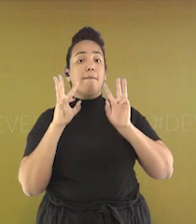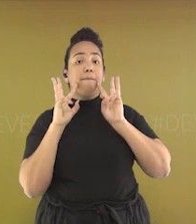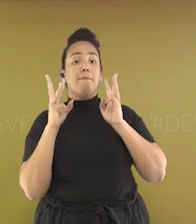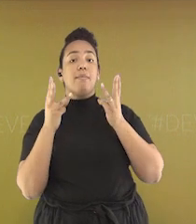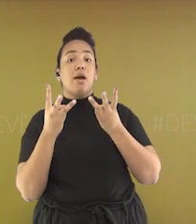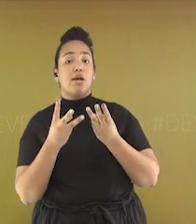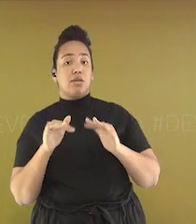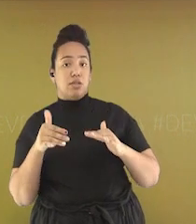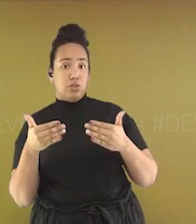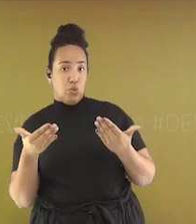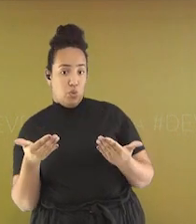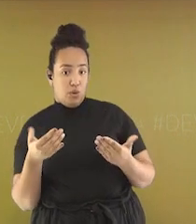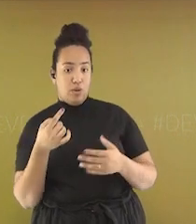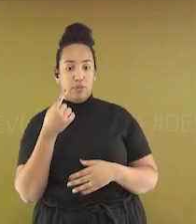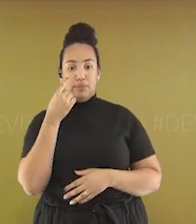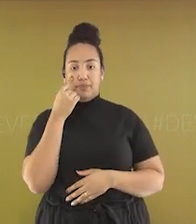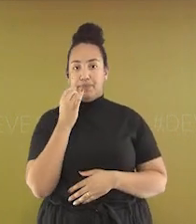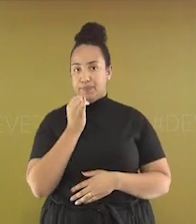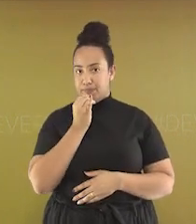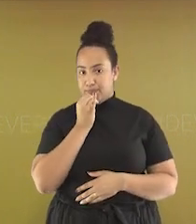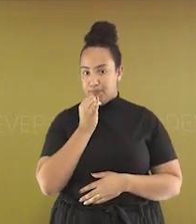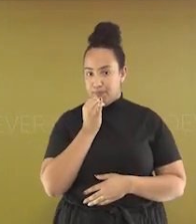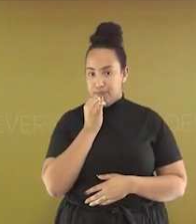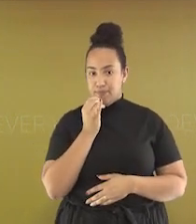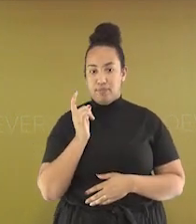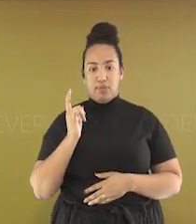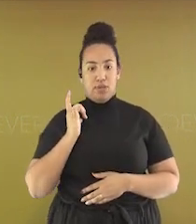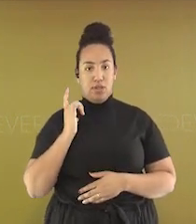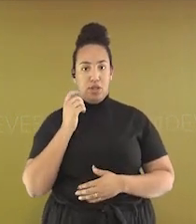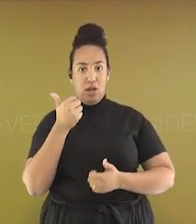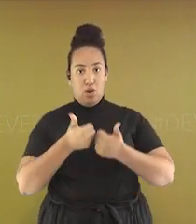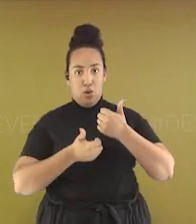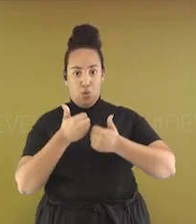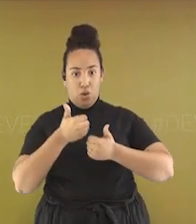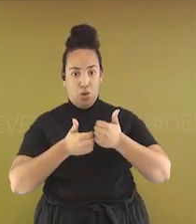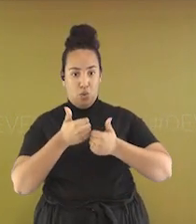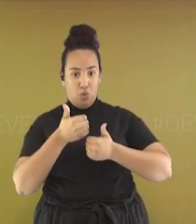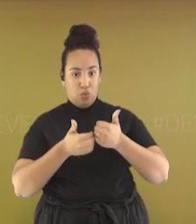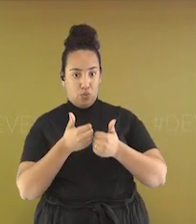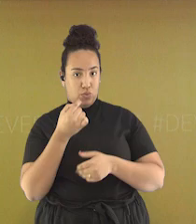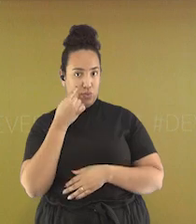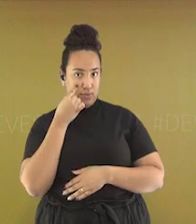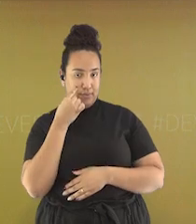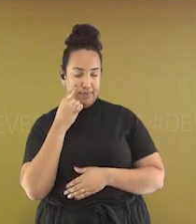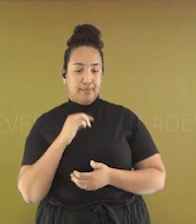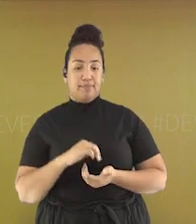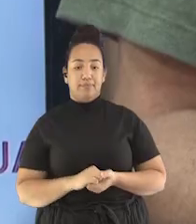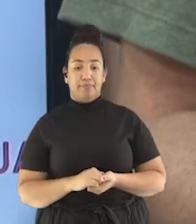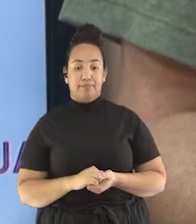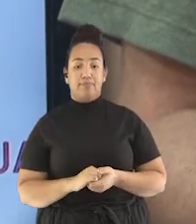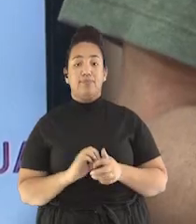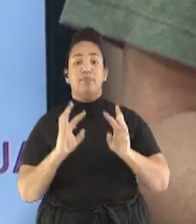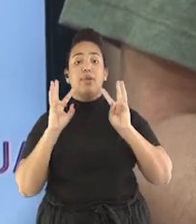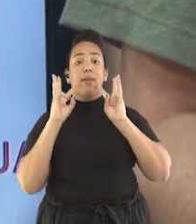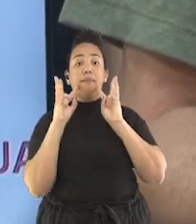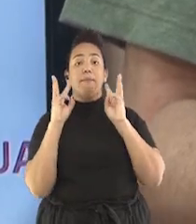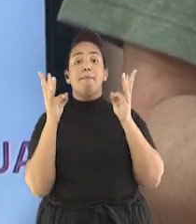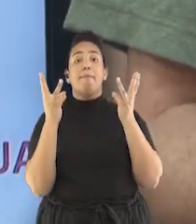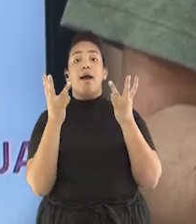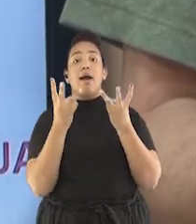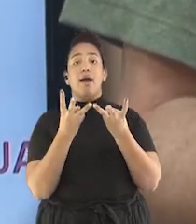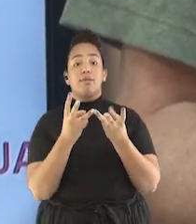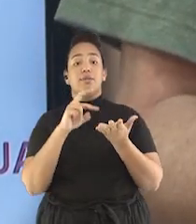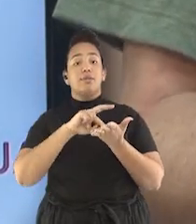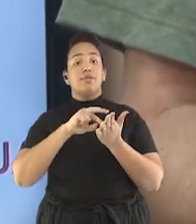corpo. Por exemplo, eu tenho aqui em minhas mãos um pacote de arroz. Então, a massa é